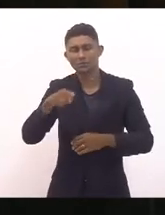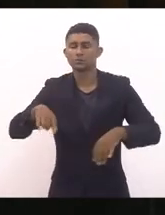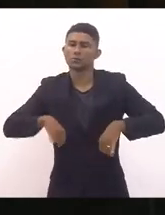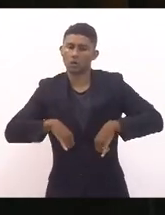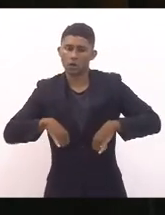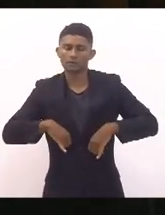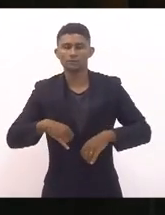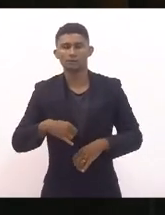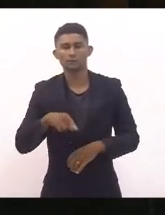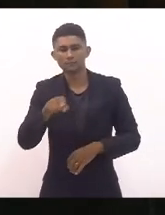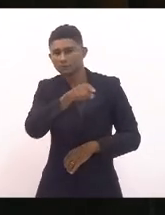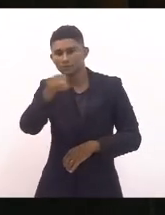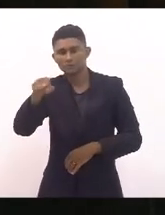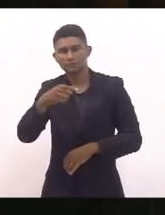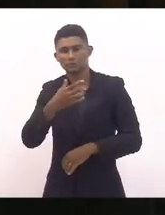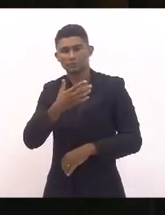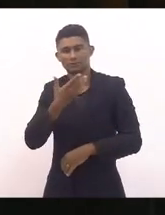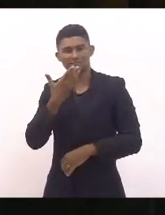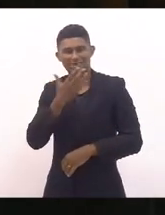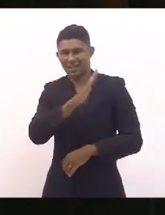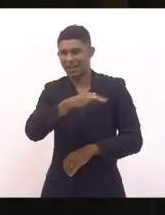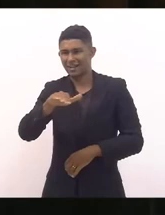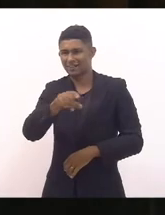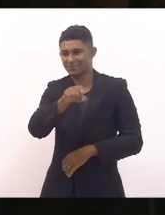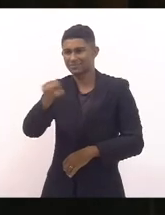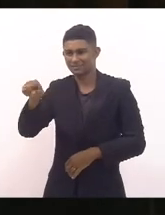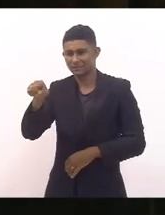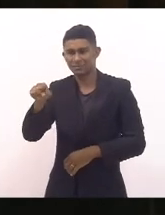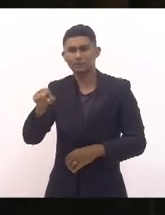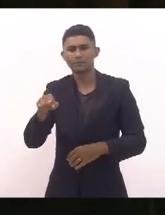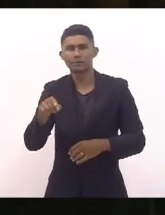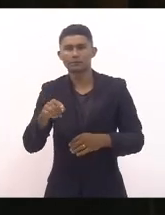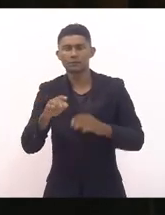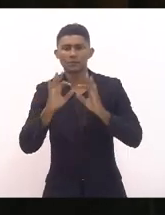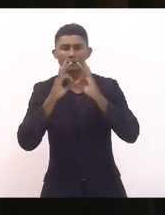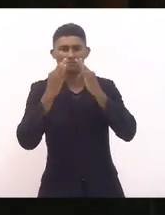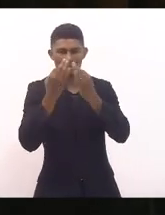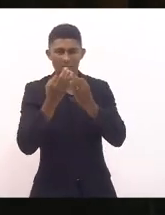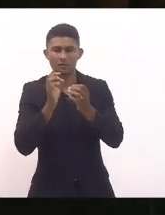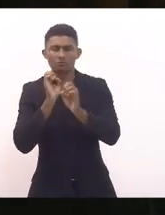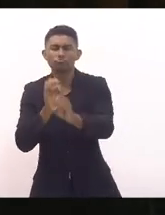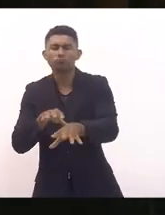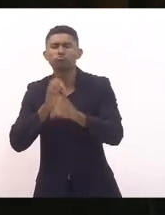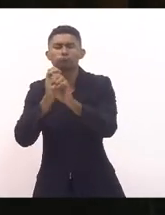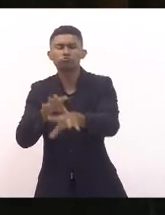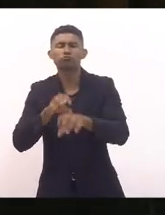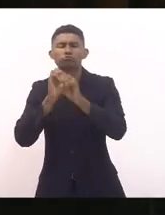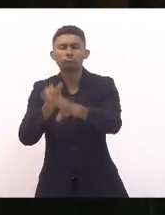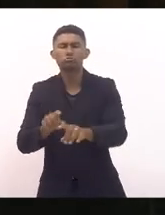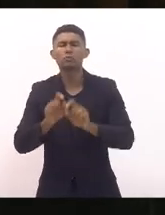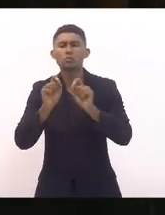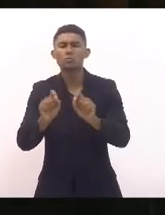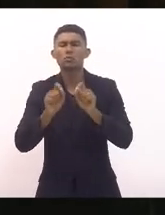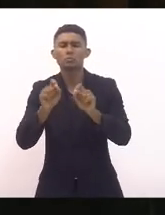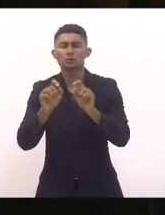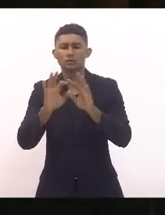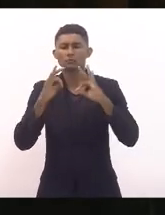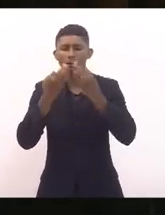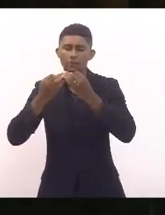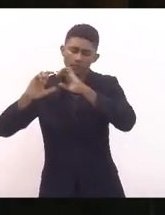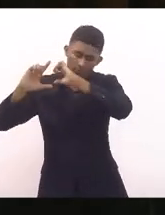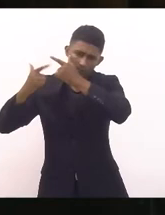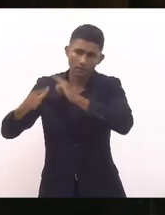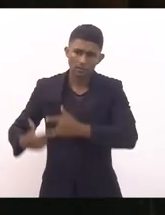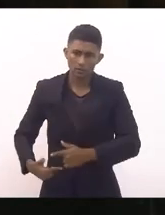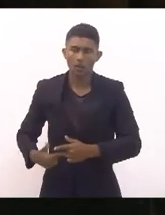criadas dentro do quesito de conservação não ideológica, mas do conservadorismo das famílias tradicionais